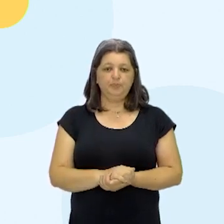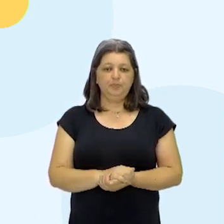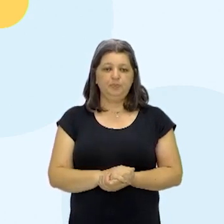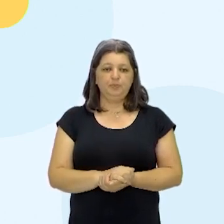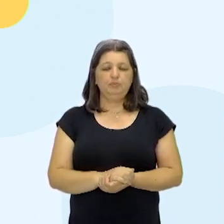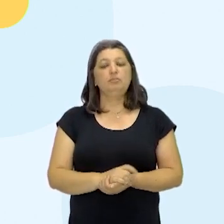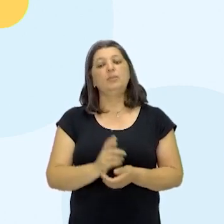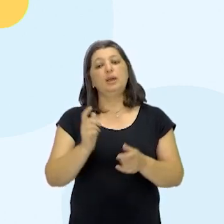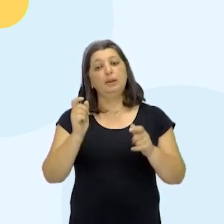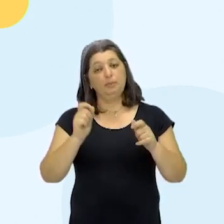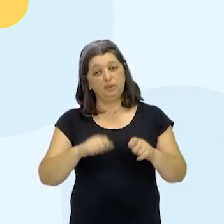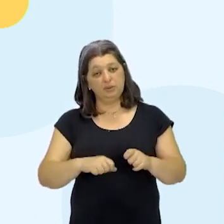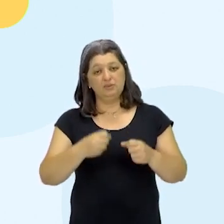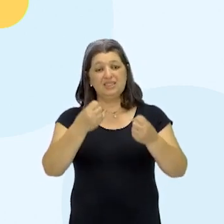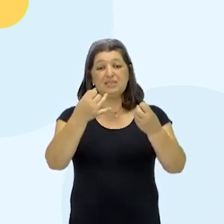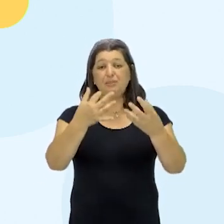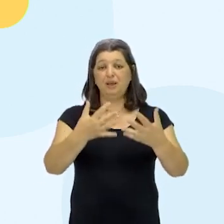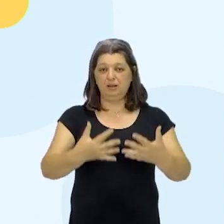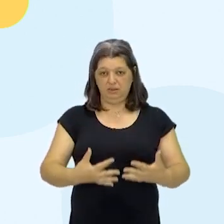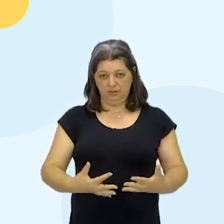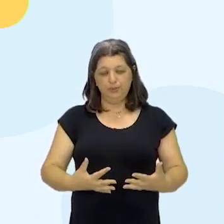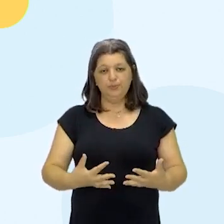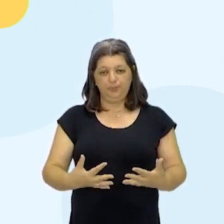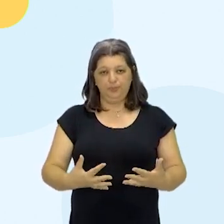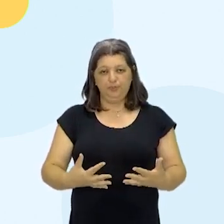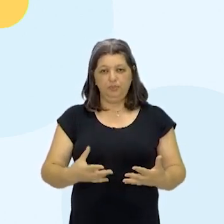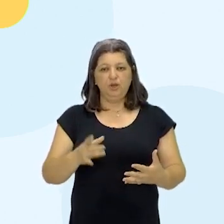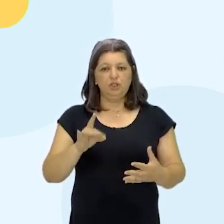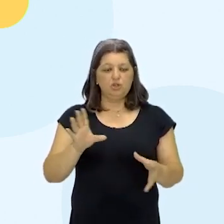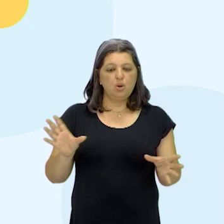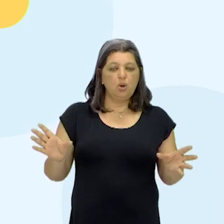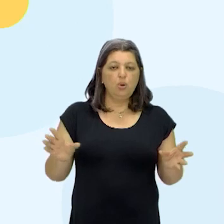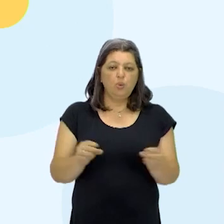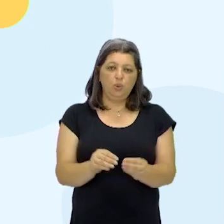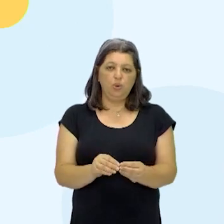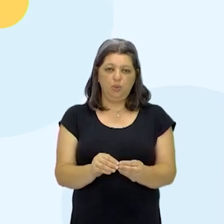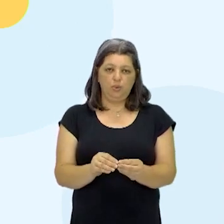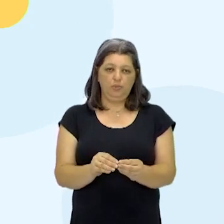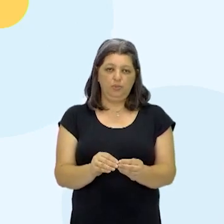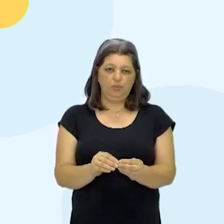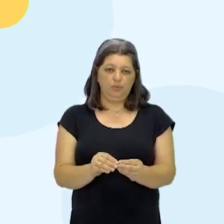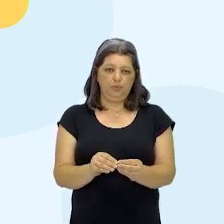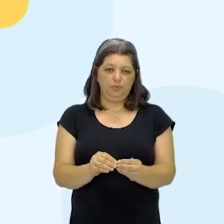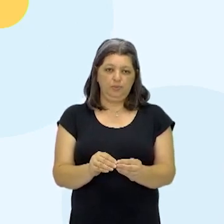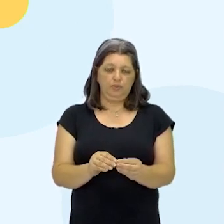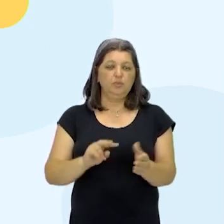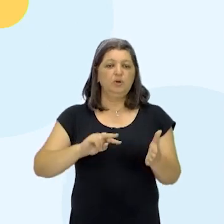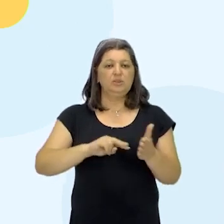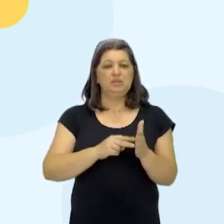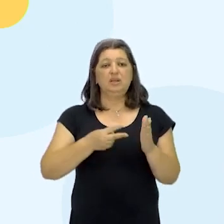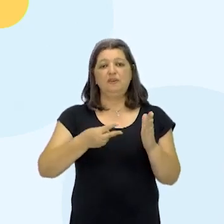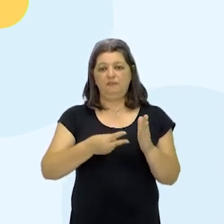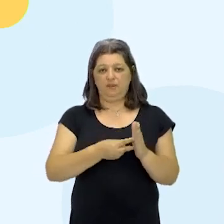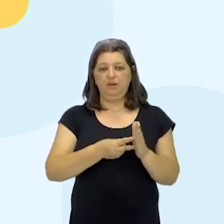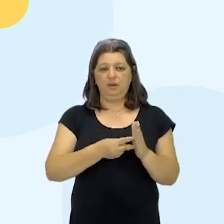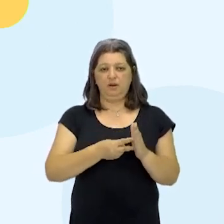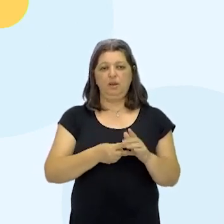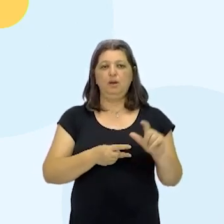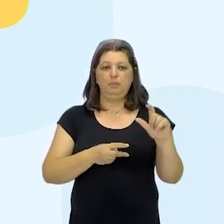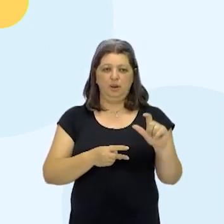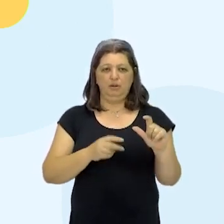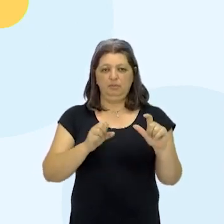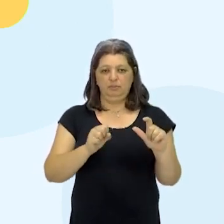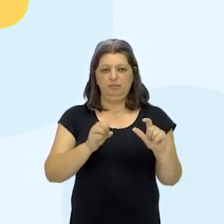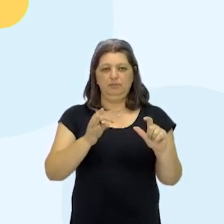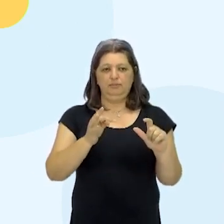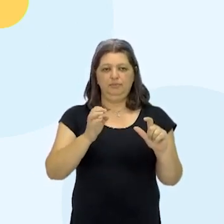essa é uma possível definição aí, um resumão do que é essa definição